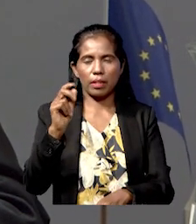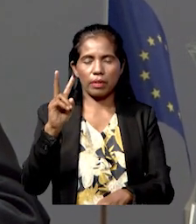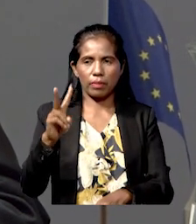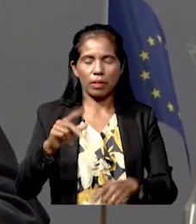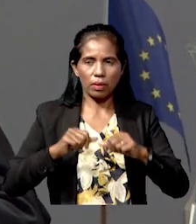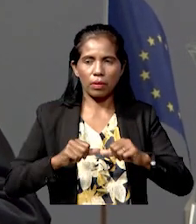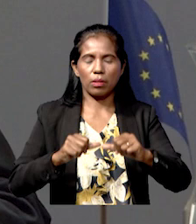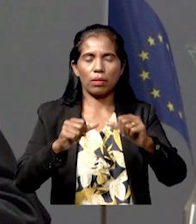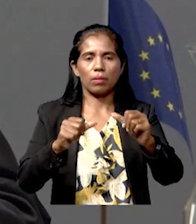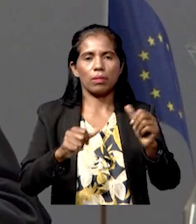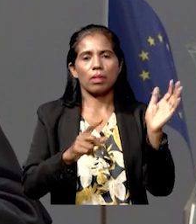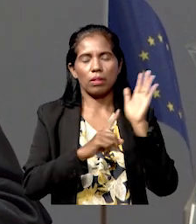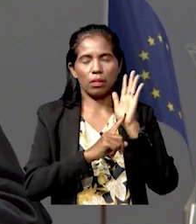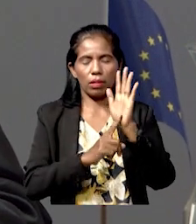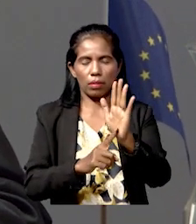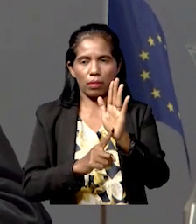continued to provide